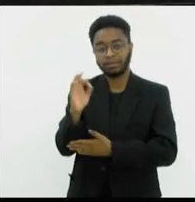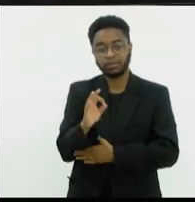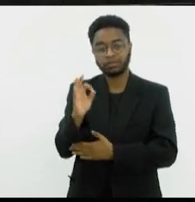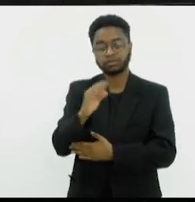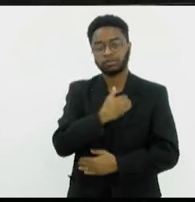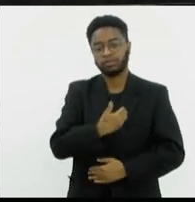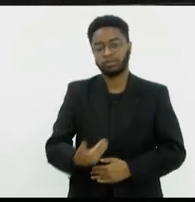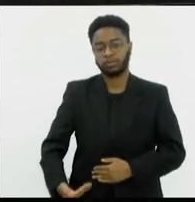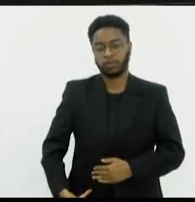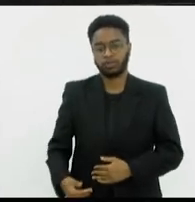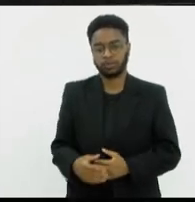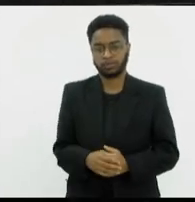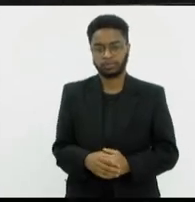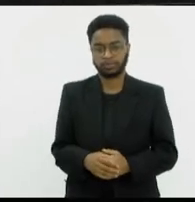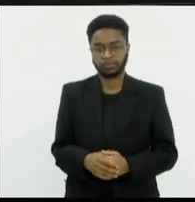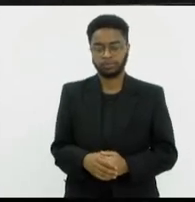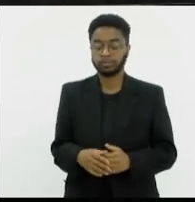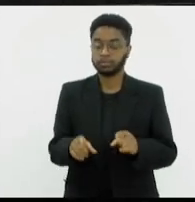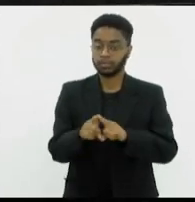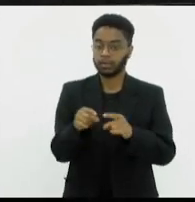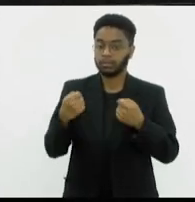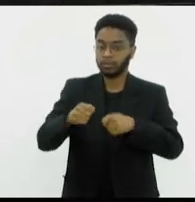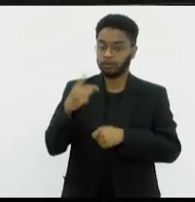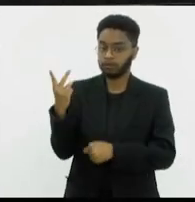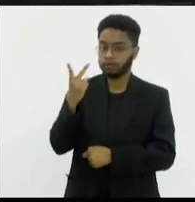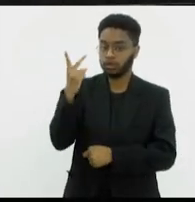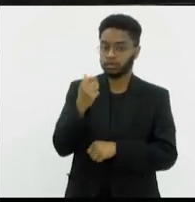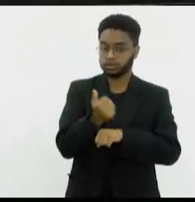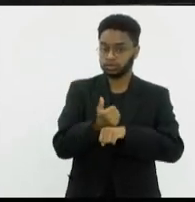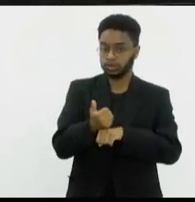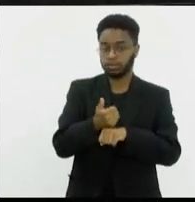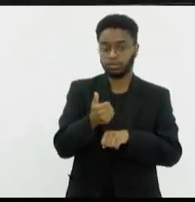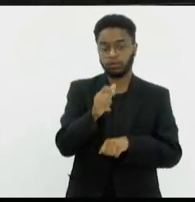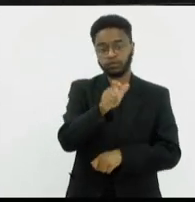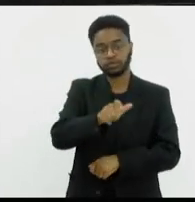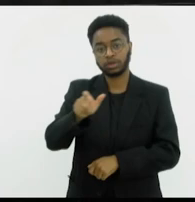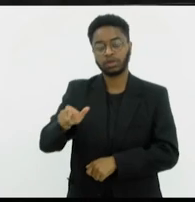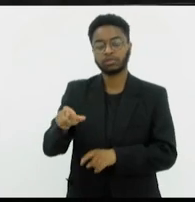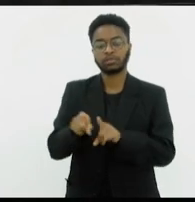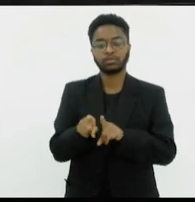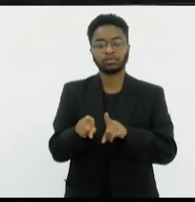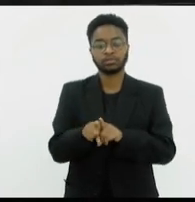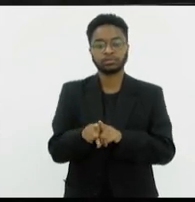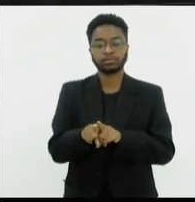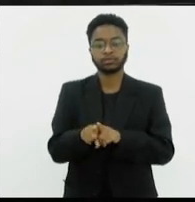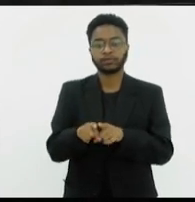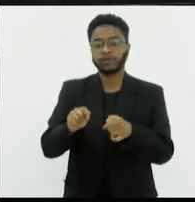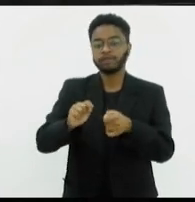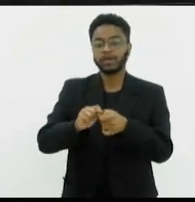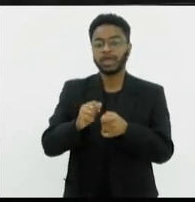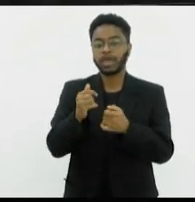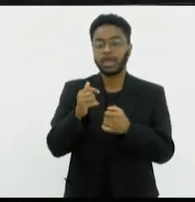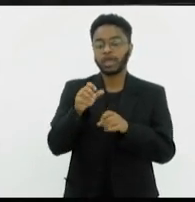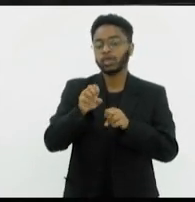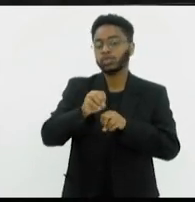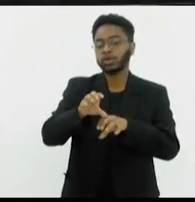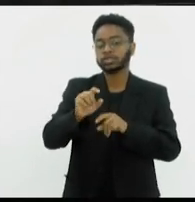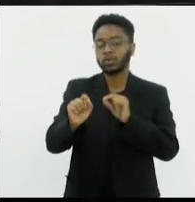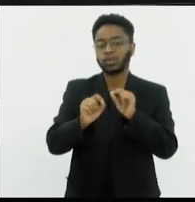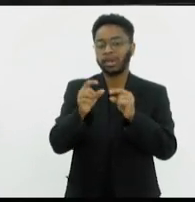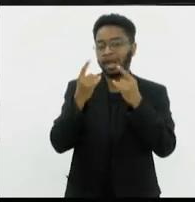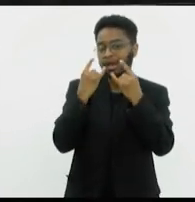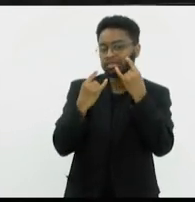pública, valorizando os profissionais que temos, tornando a educação atrativa para os